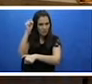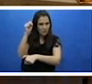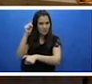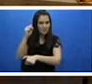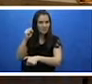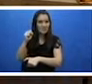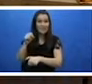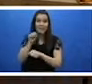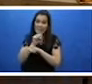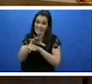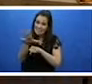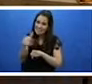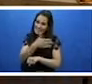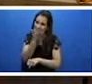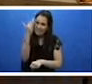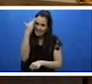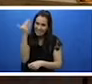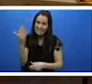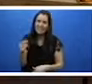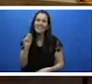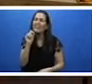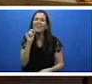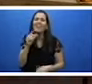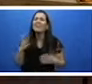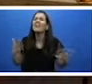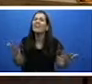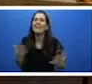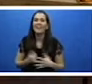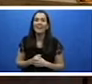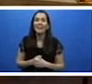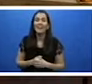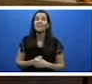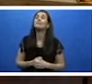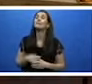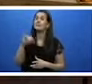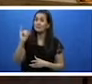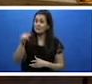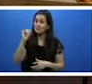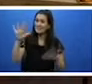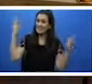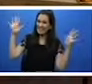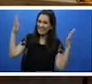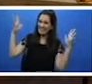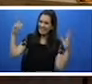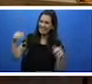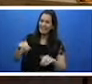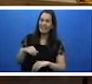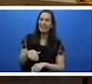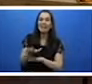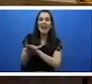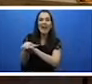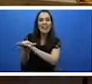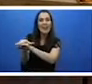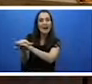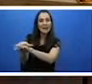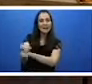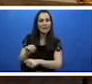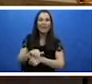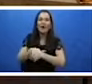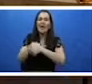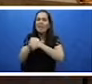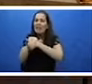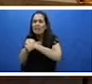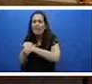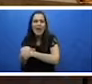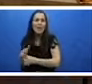com essa dica você adivinhou, né? Que animal que é? É a tartaruga. É